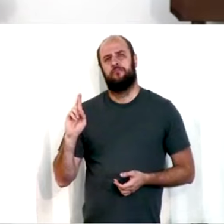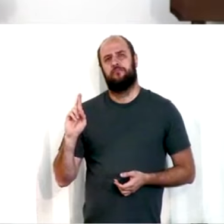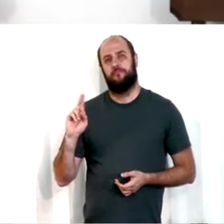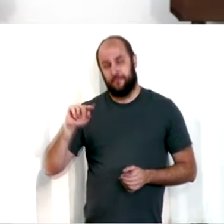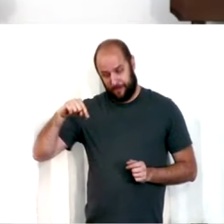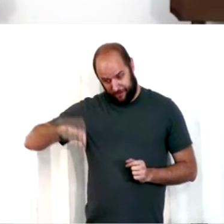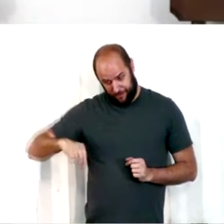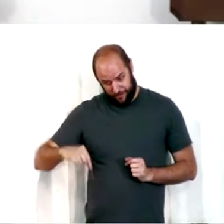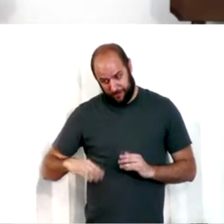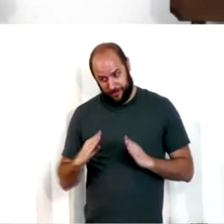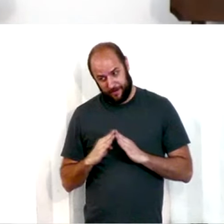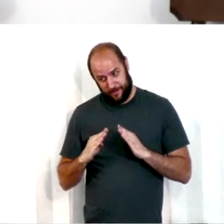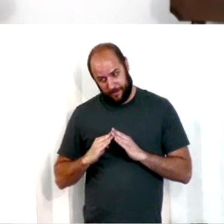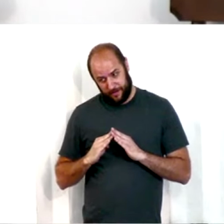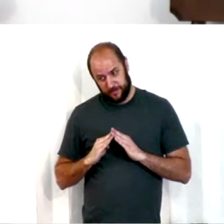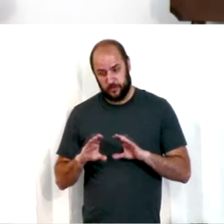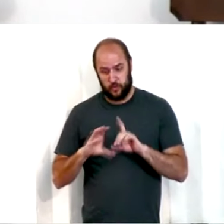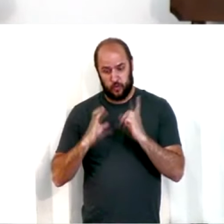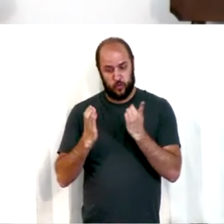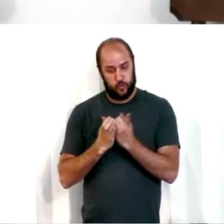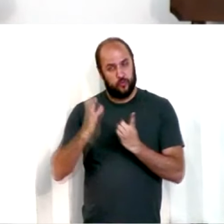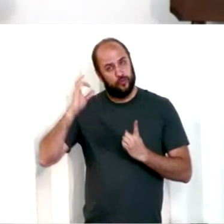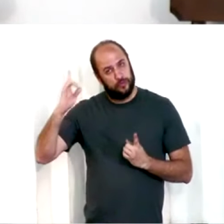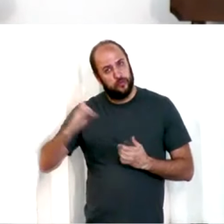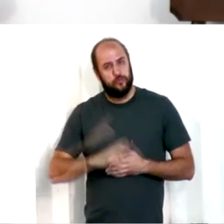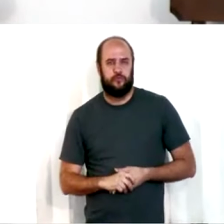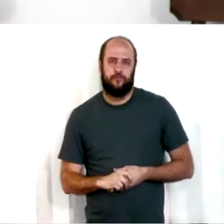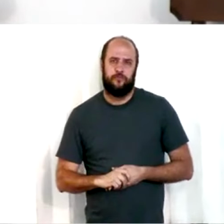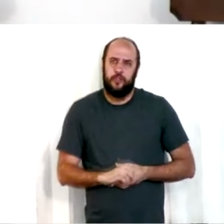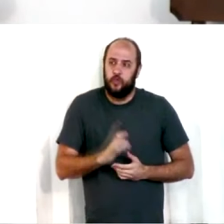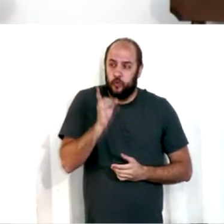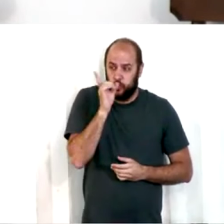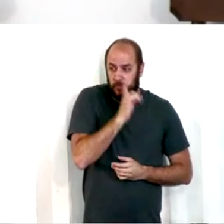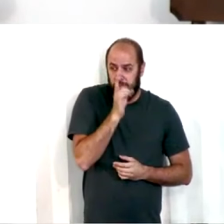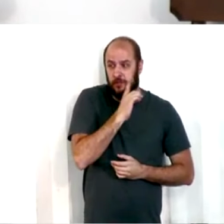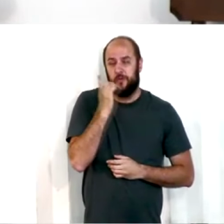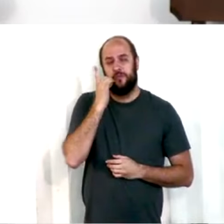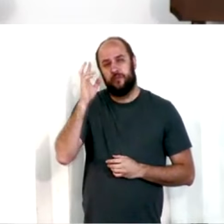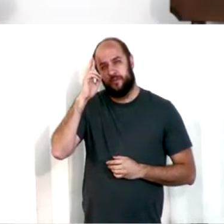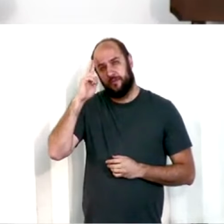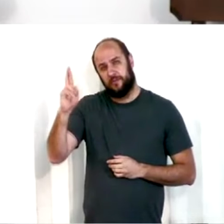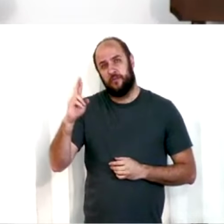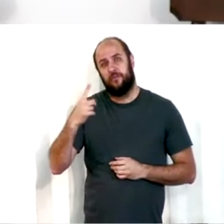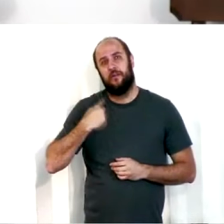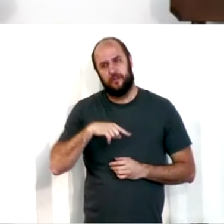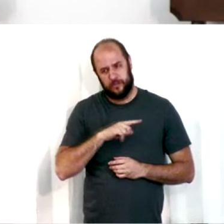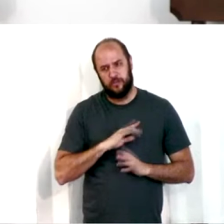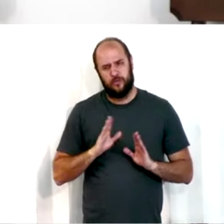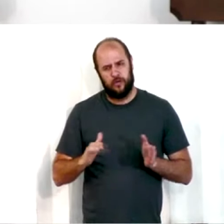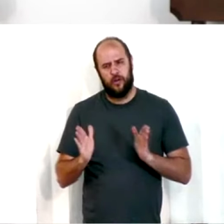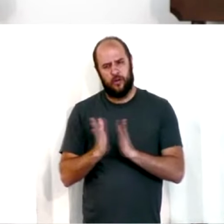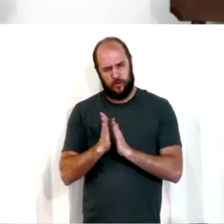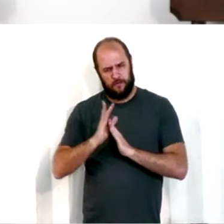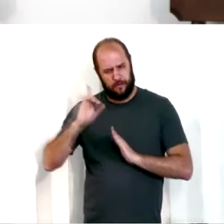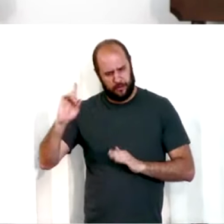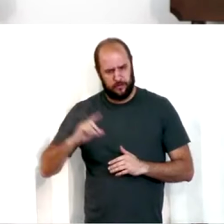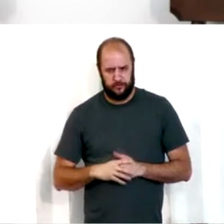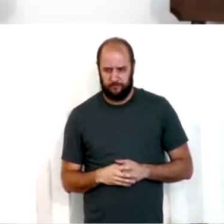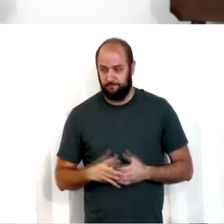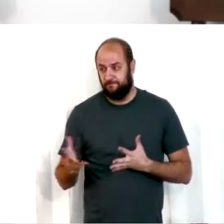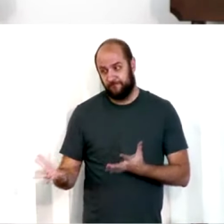Aqui em casa a gente cultua a Deus. E domingo é dia do Senhor, a gente vai cultuar a Deus agora. Se